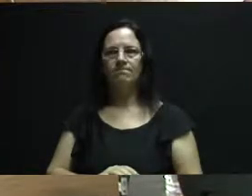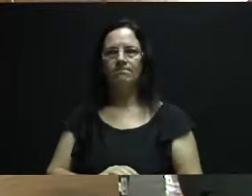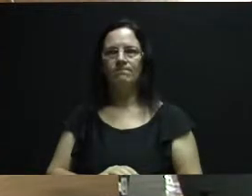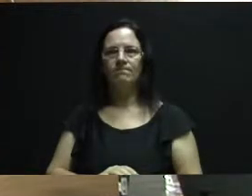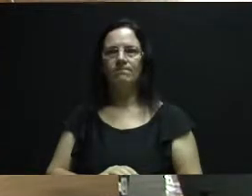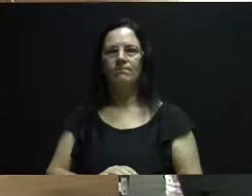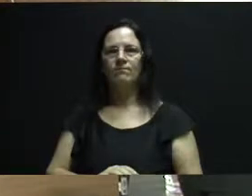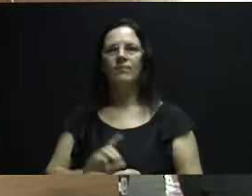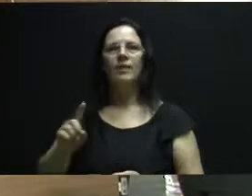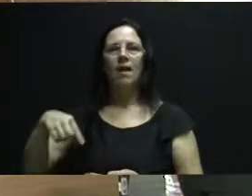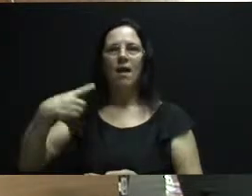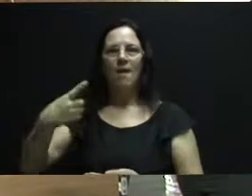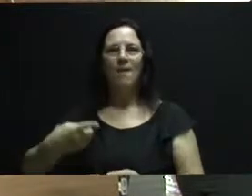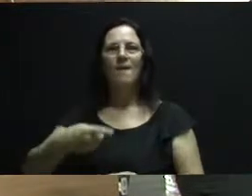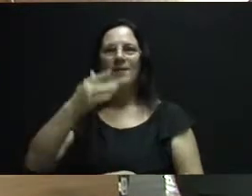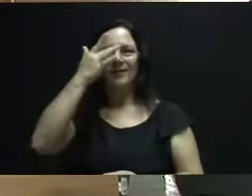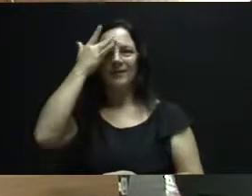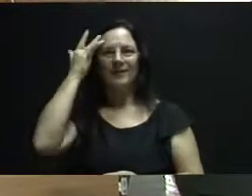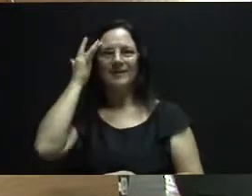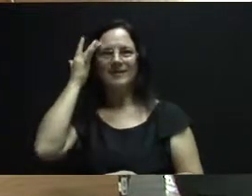Nosso próximo homenageado